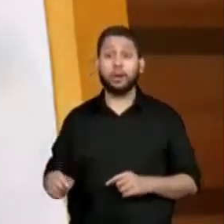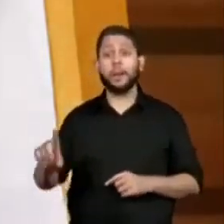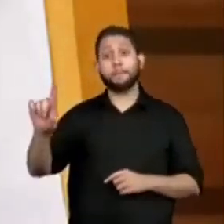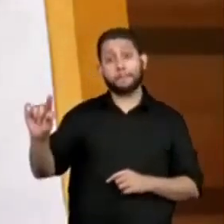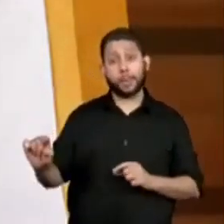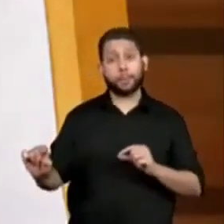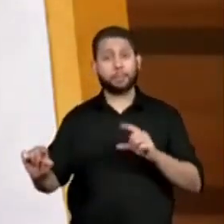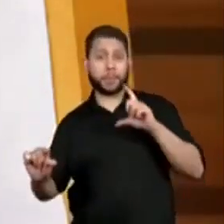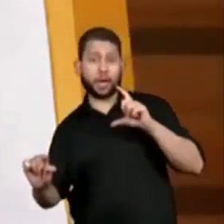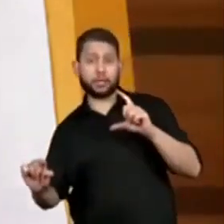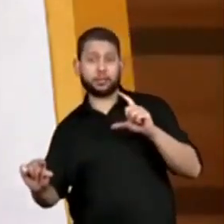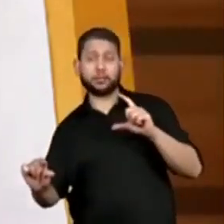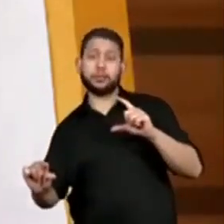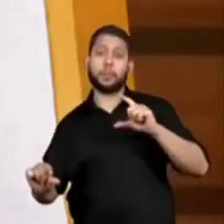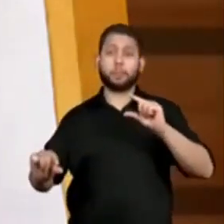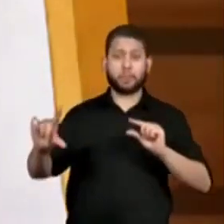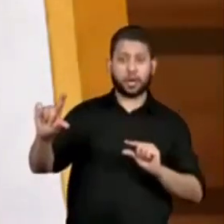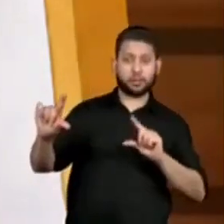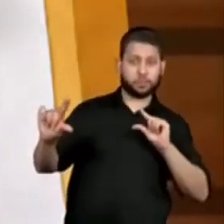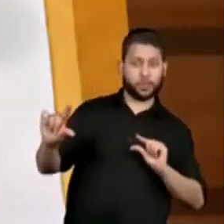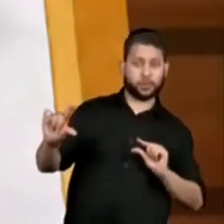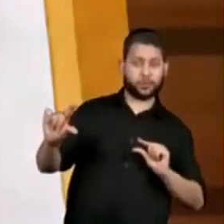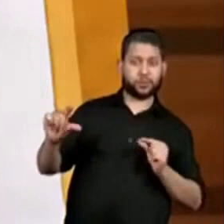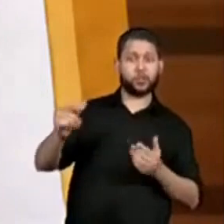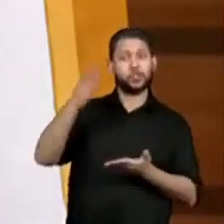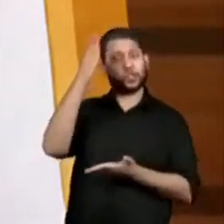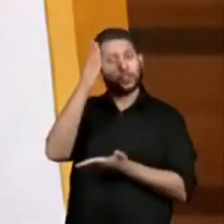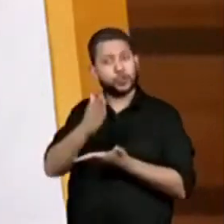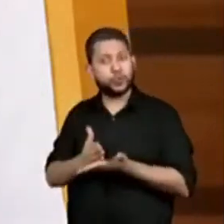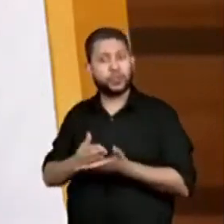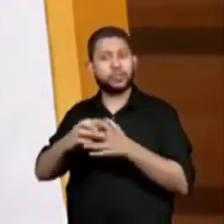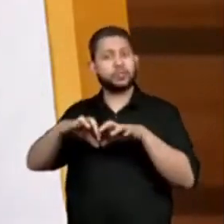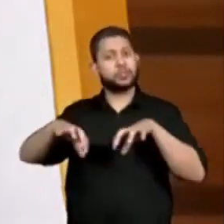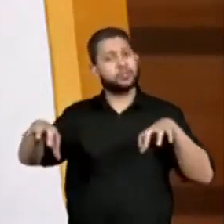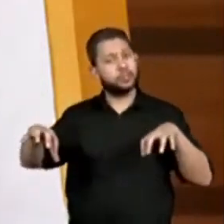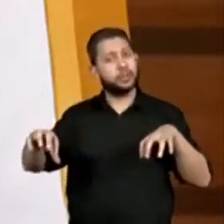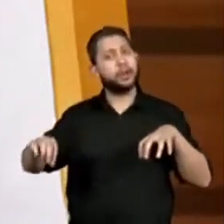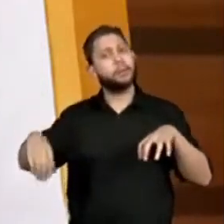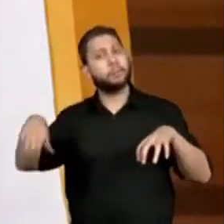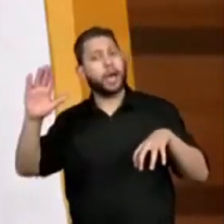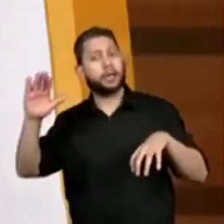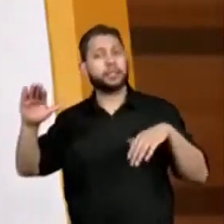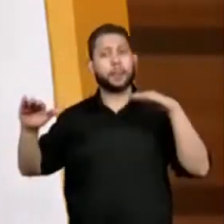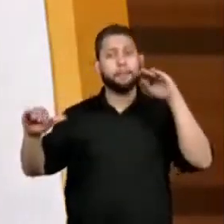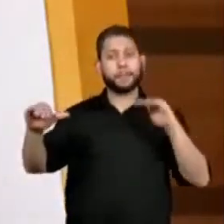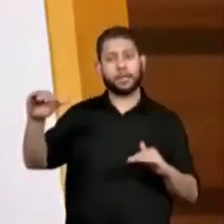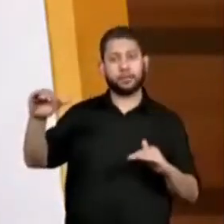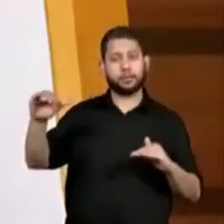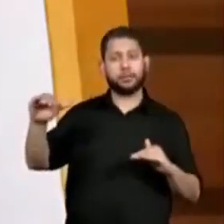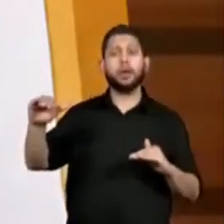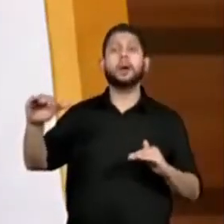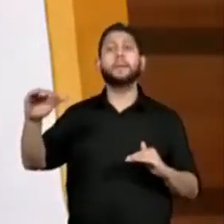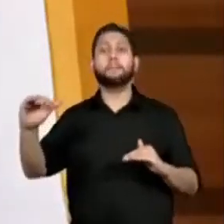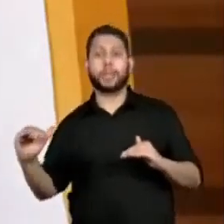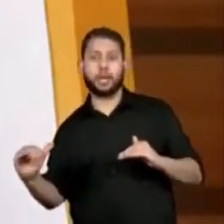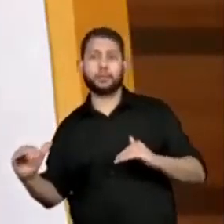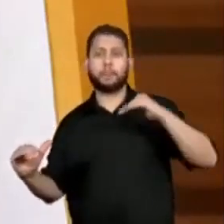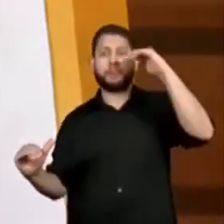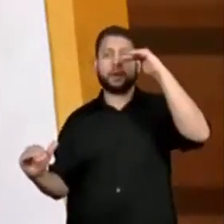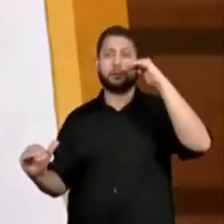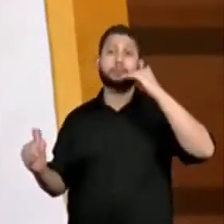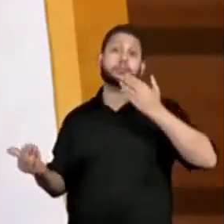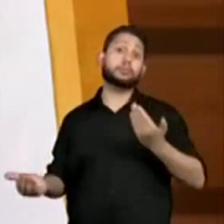Olha só eu tenho uma uma divisão desigual porque o oráculo ficou só com uma fileirinha de balas